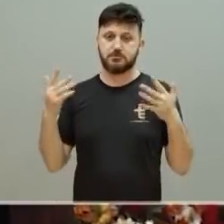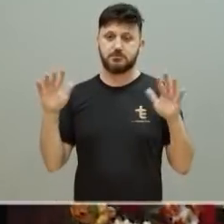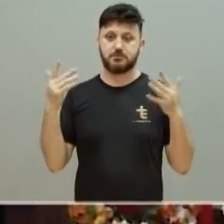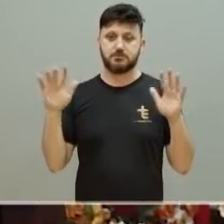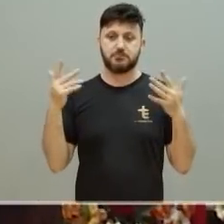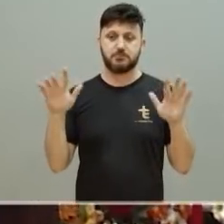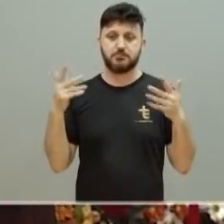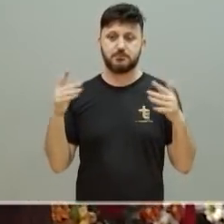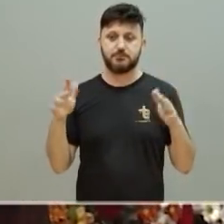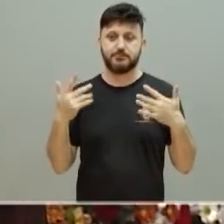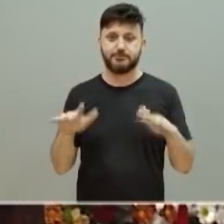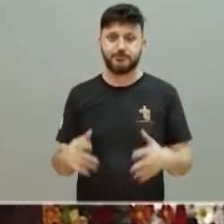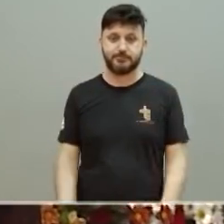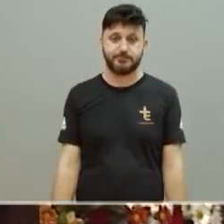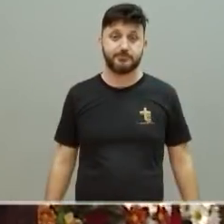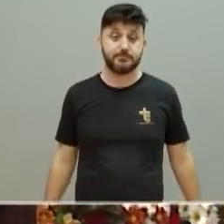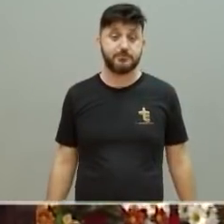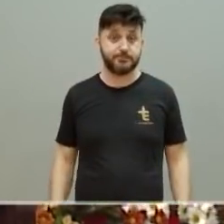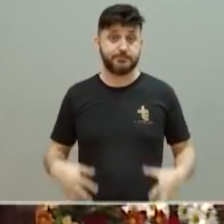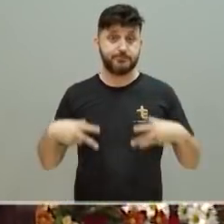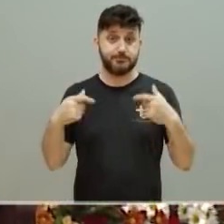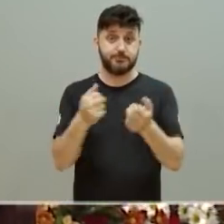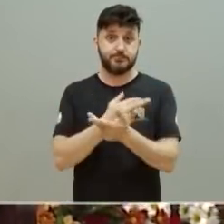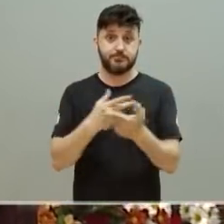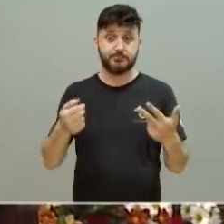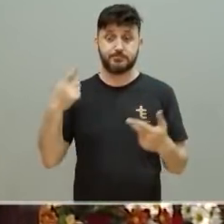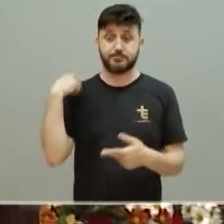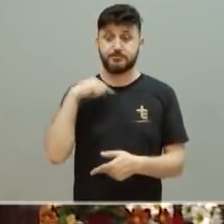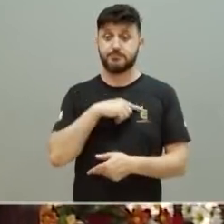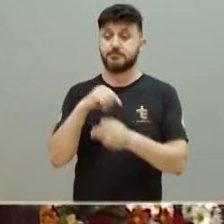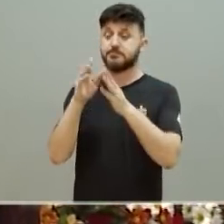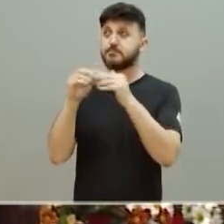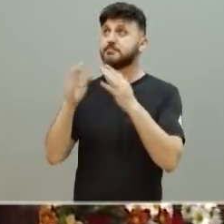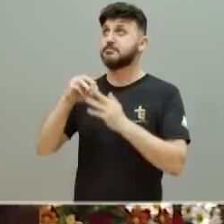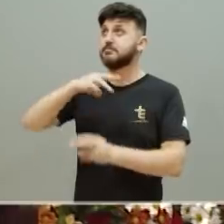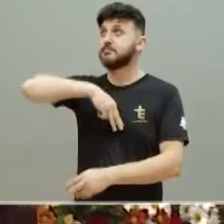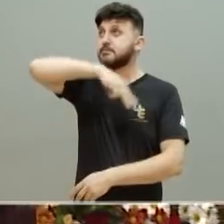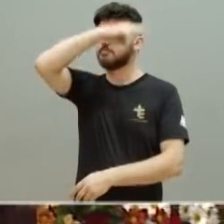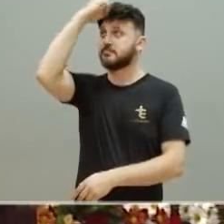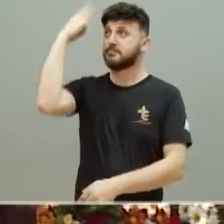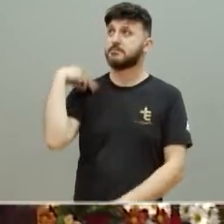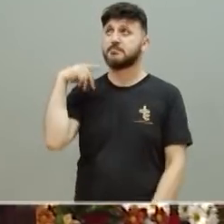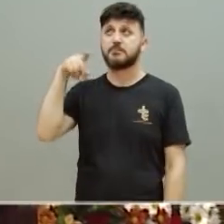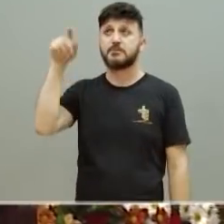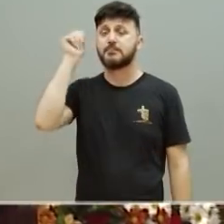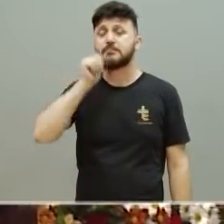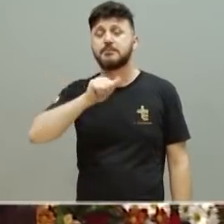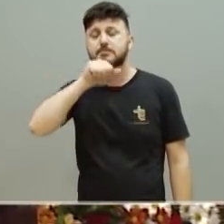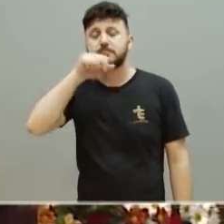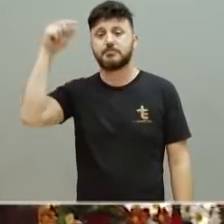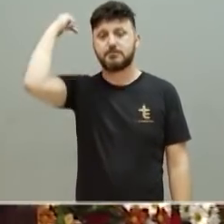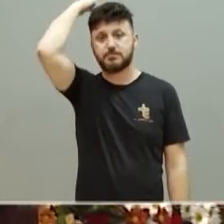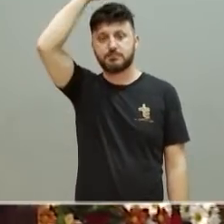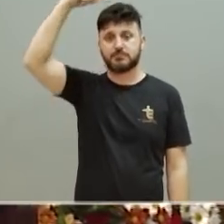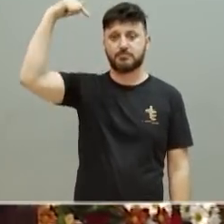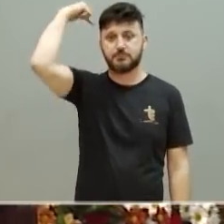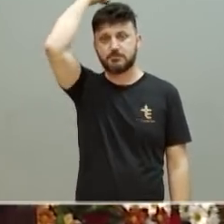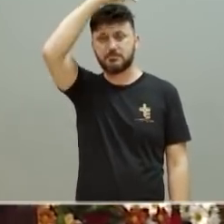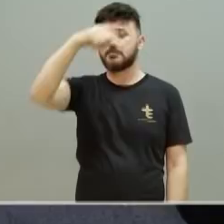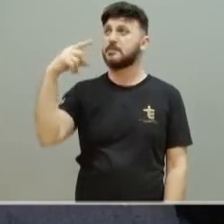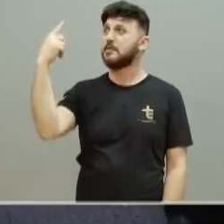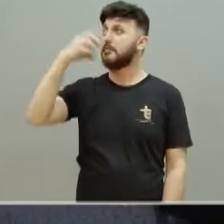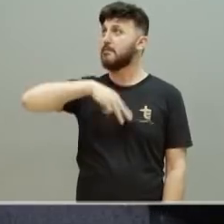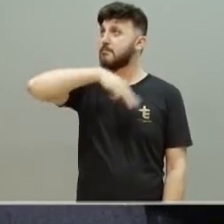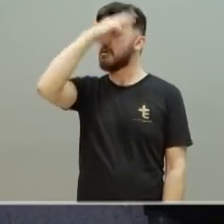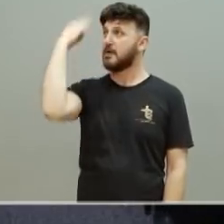Amém. Tudo isso nós te pedimos, ó Virgem Maria. Mãe Santíssima, passa à frente,